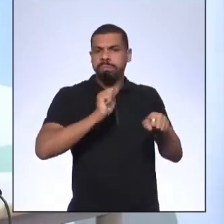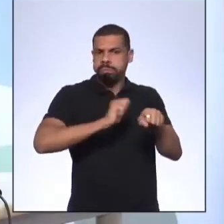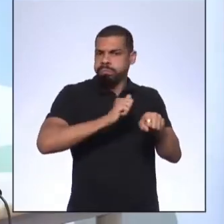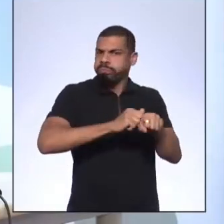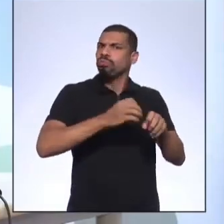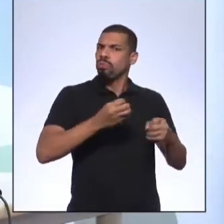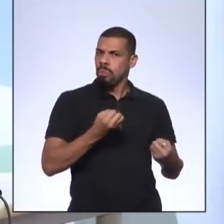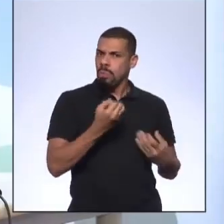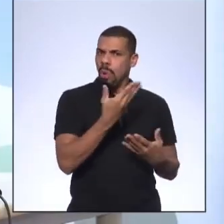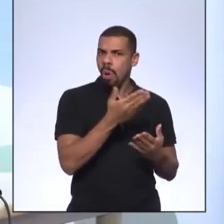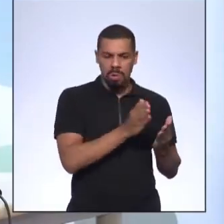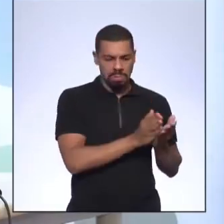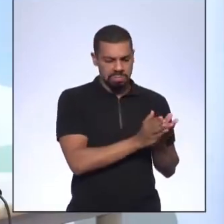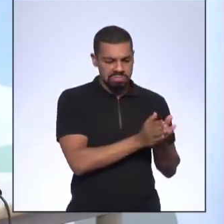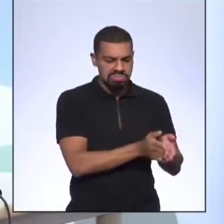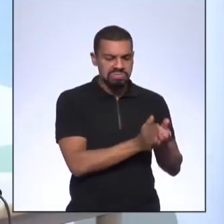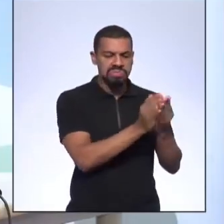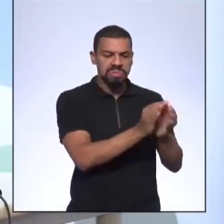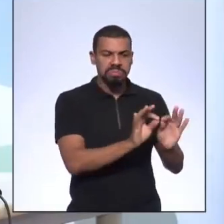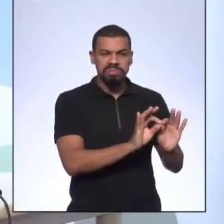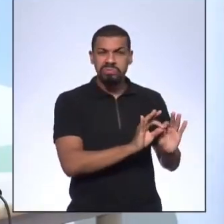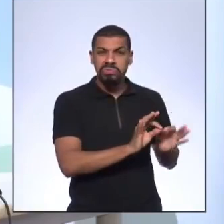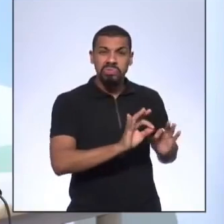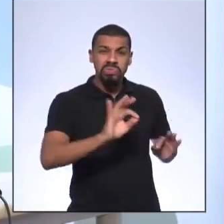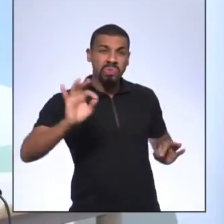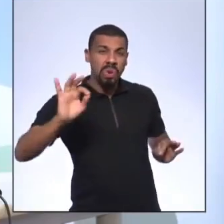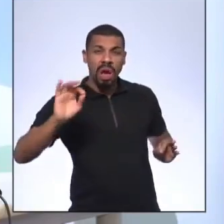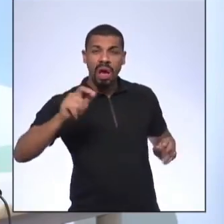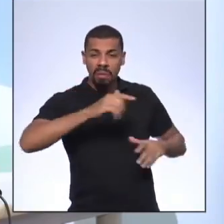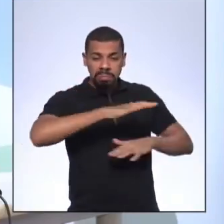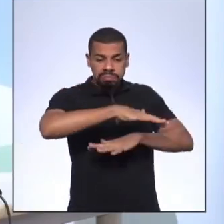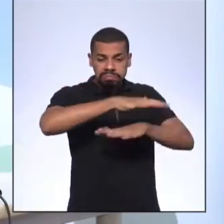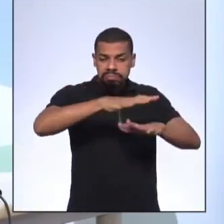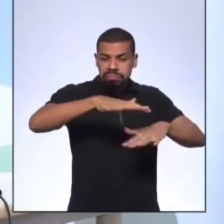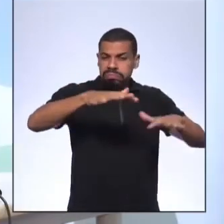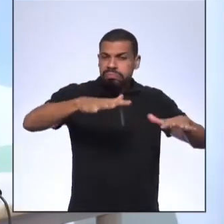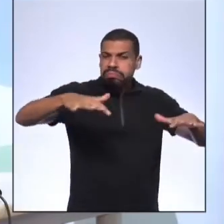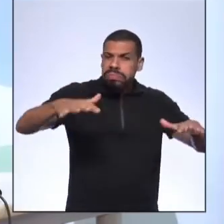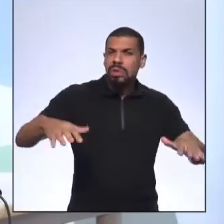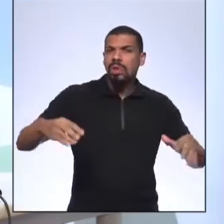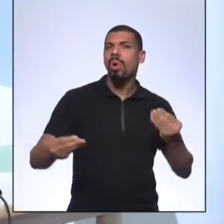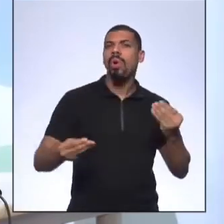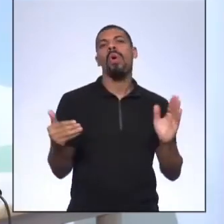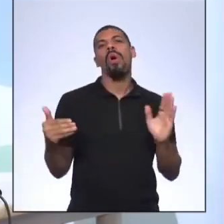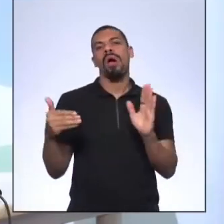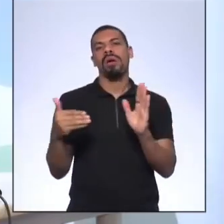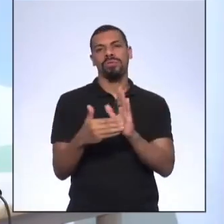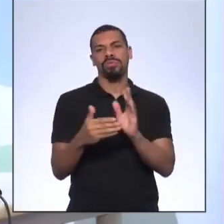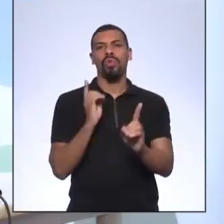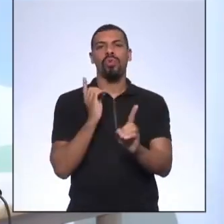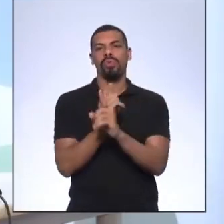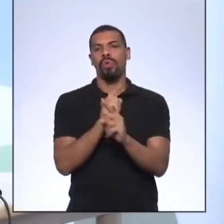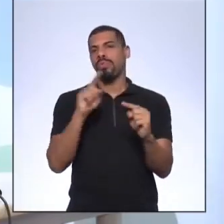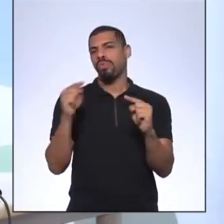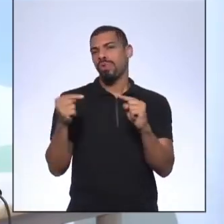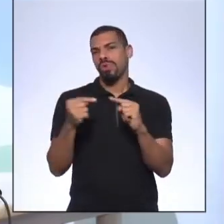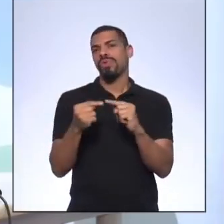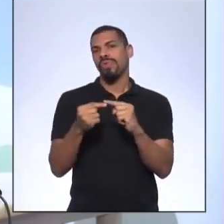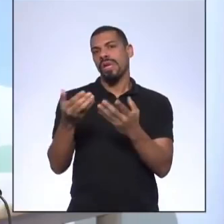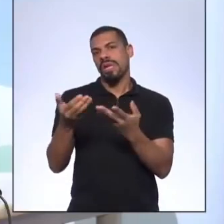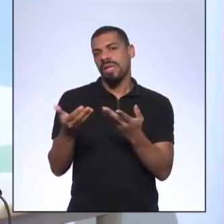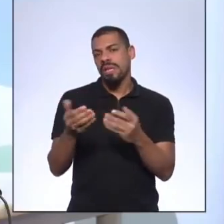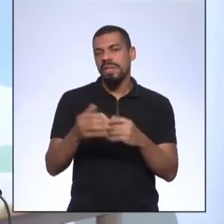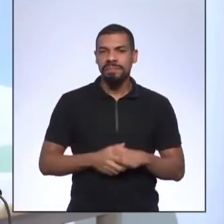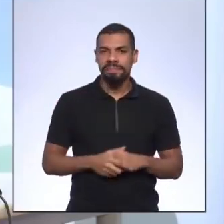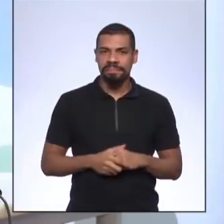longa distância, num mar desconhecido, para quem sabe chegar onde é a área de interesse, que justamente é